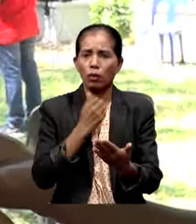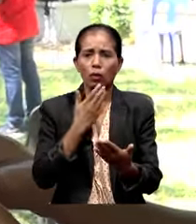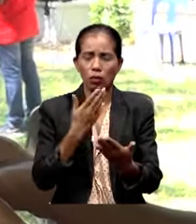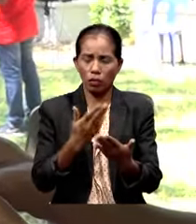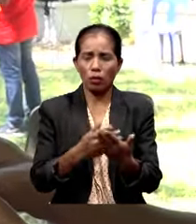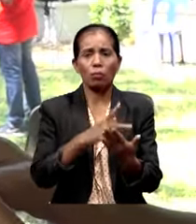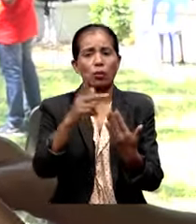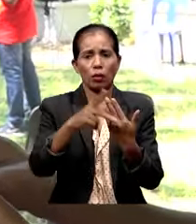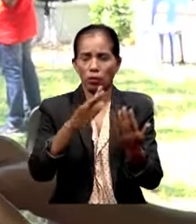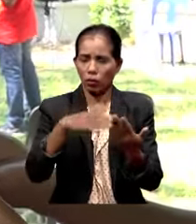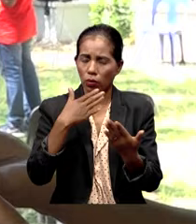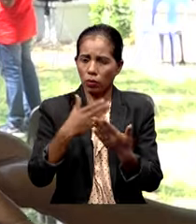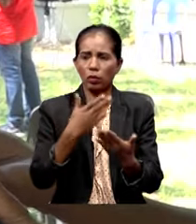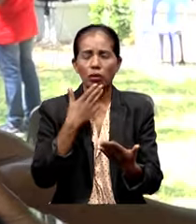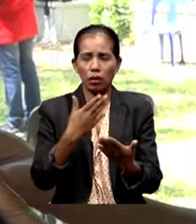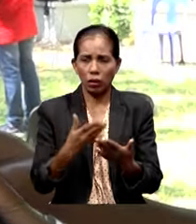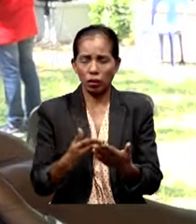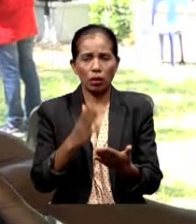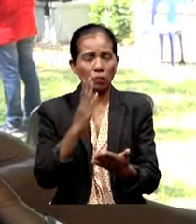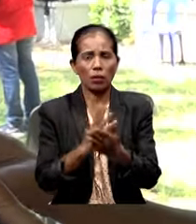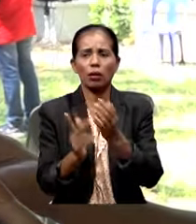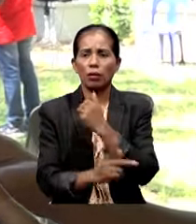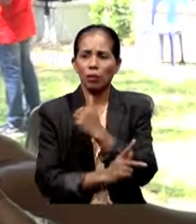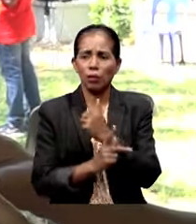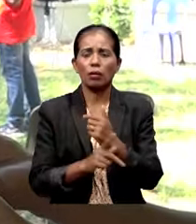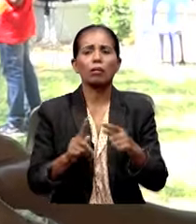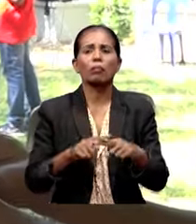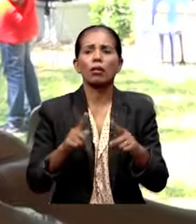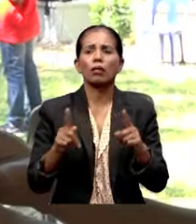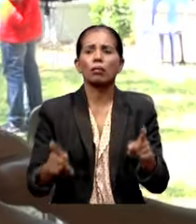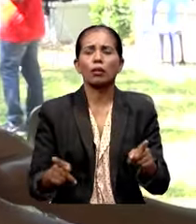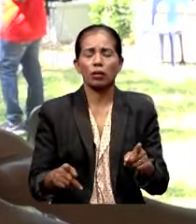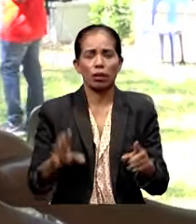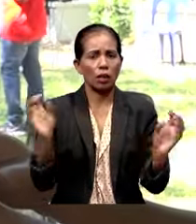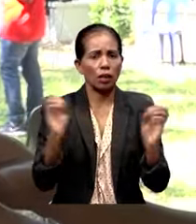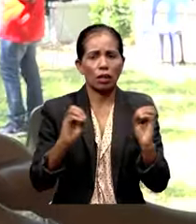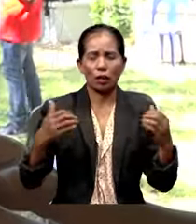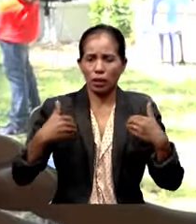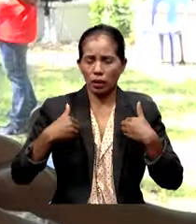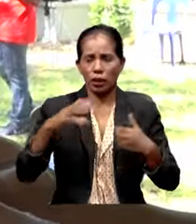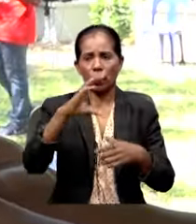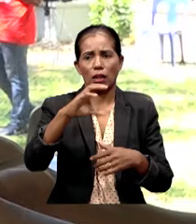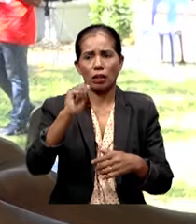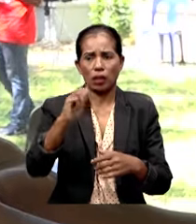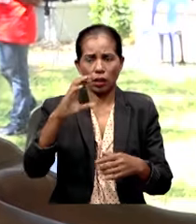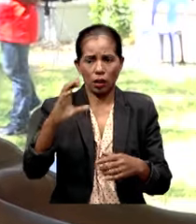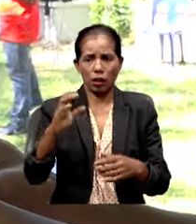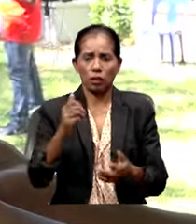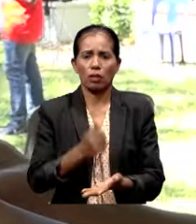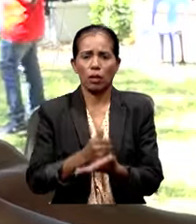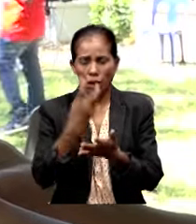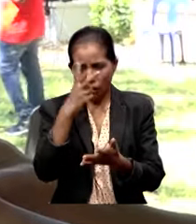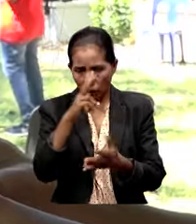exige hela combate corrupção ne dia que na sa. Mas be sem comisario da Nebe iha adu tama tama asunto